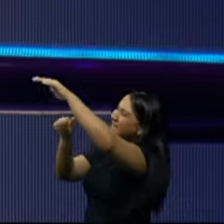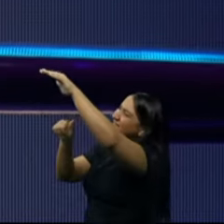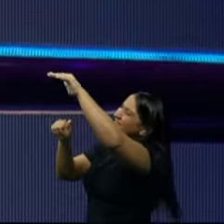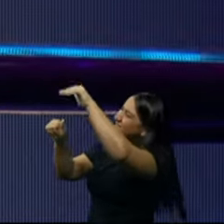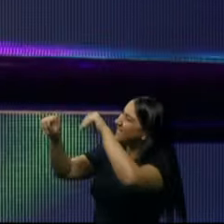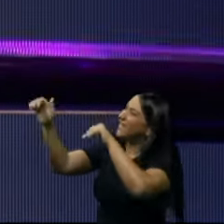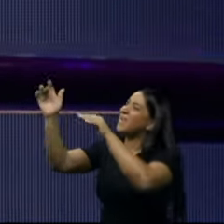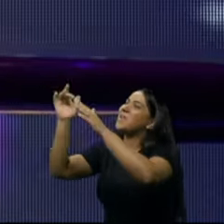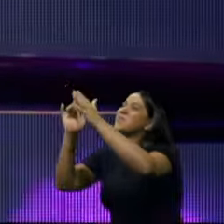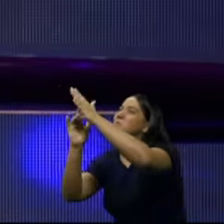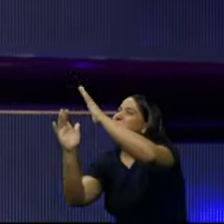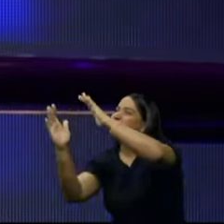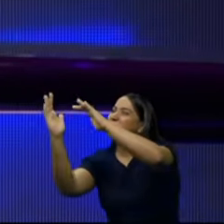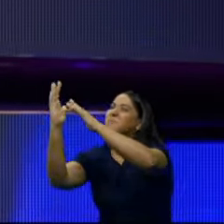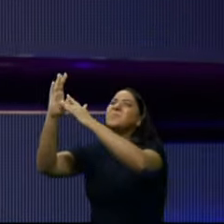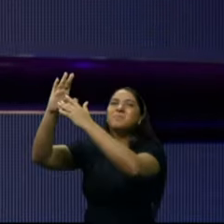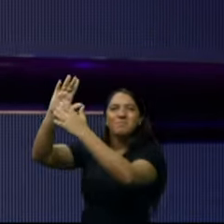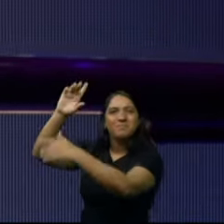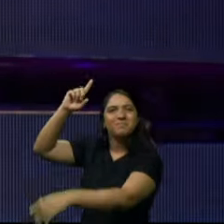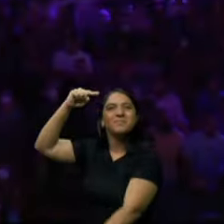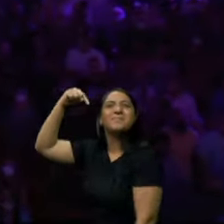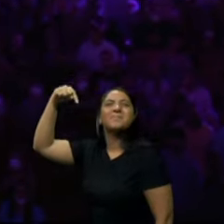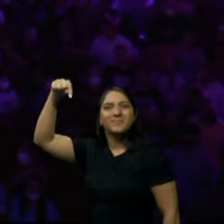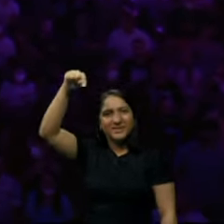chame por ele é